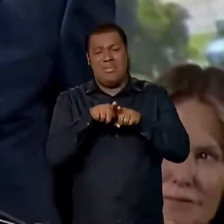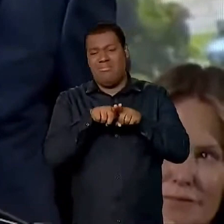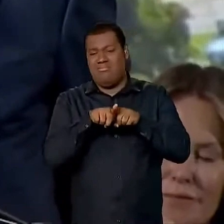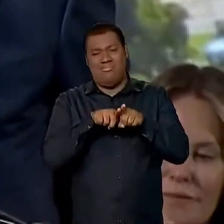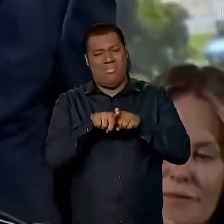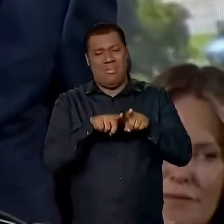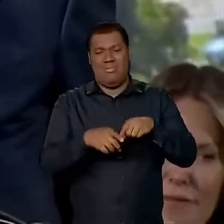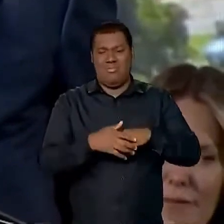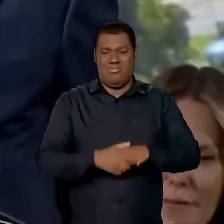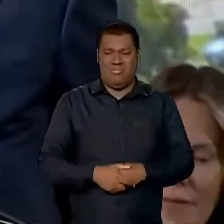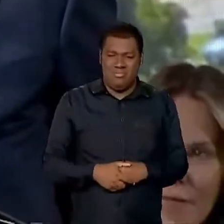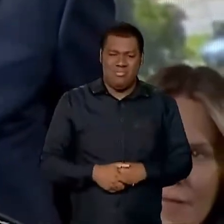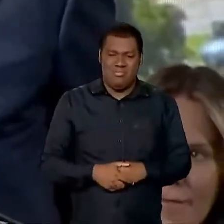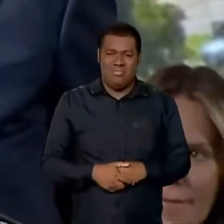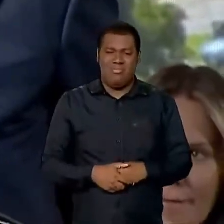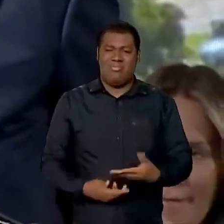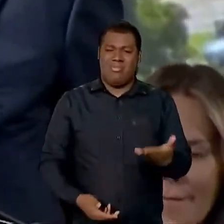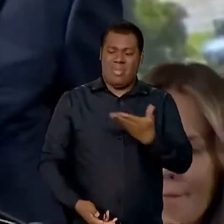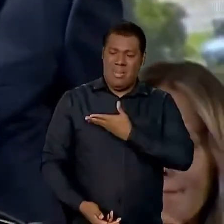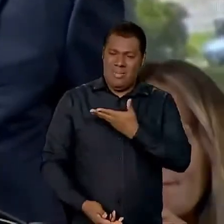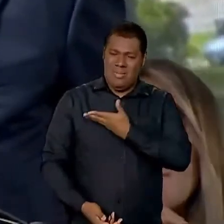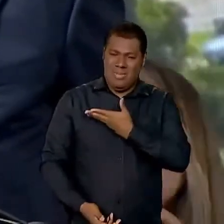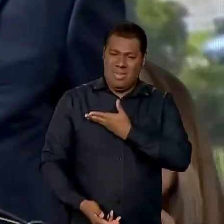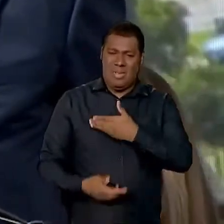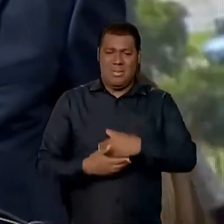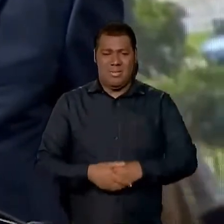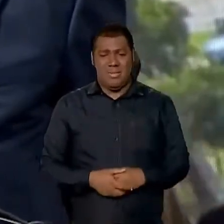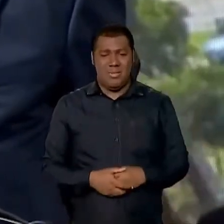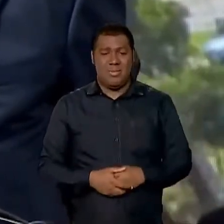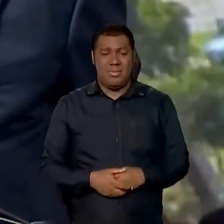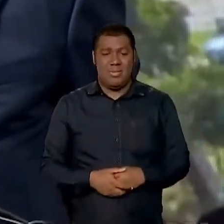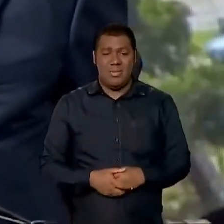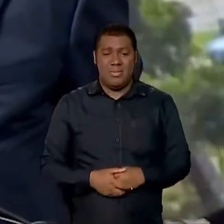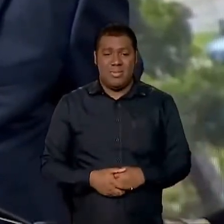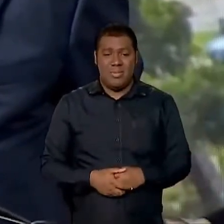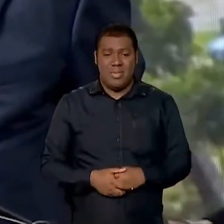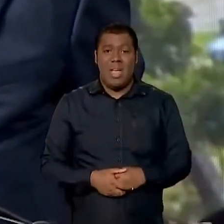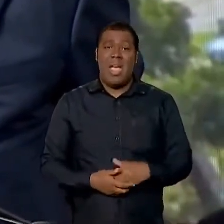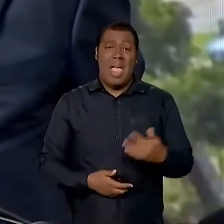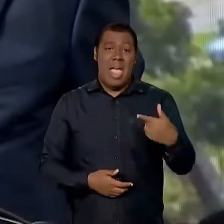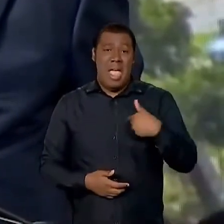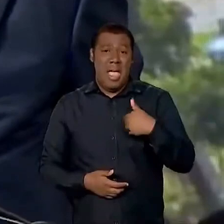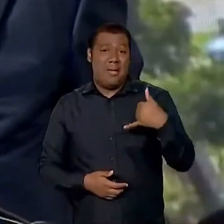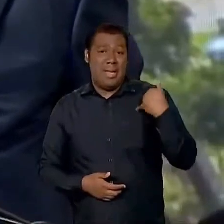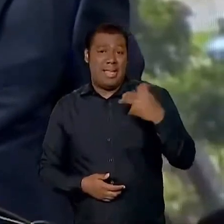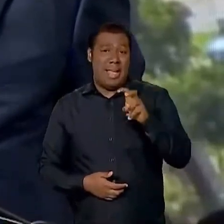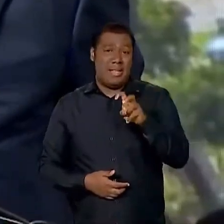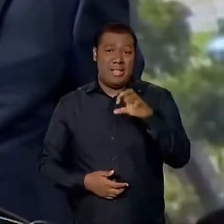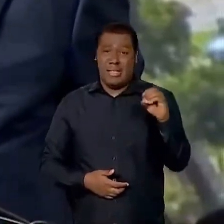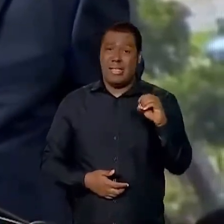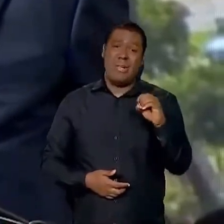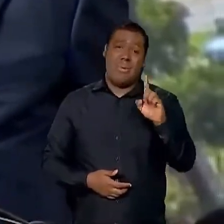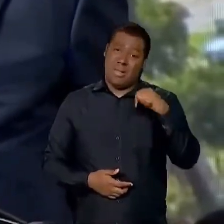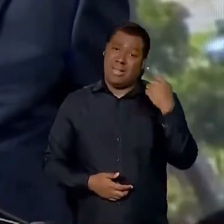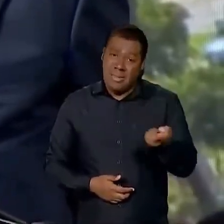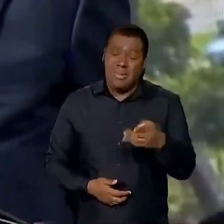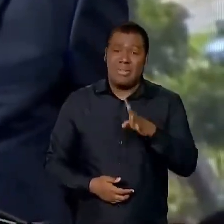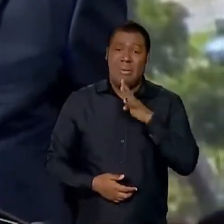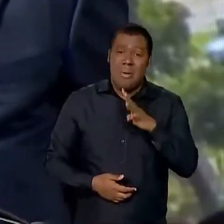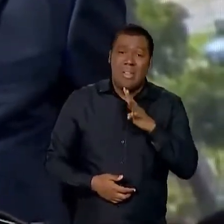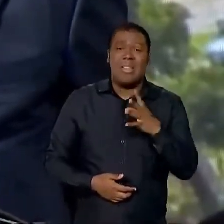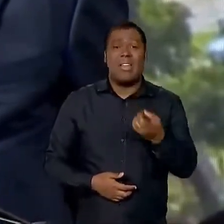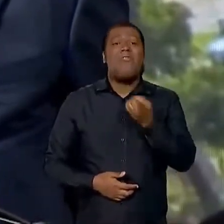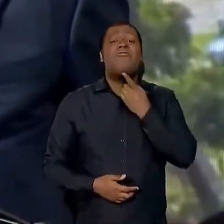companheiro daquele que eu me arrependo de só ter conhecido você depois dos 50 anos de idade. Se eu tivesse conhecido um pouquinho mais